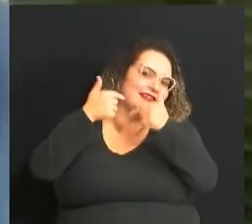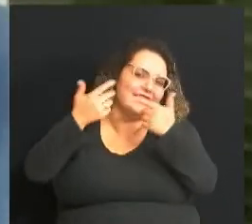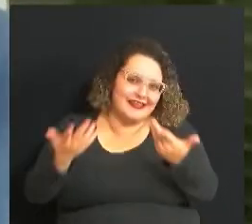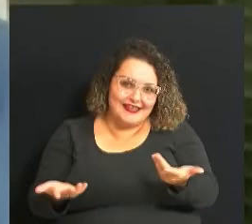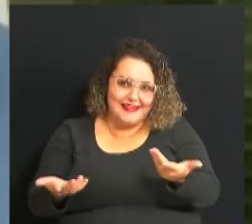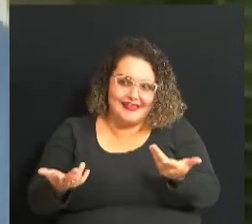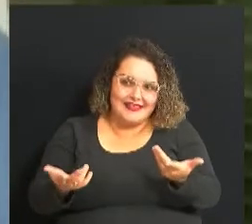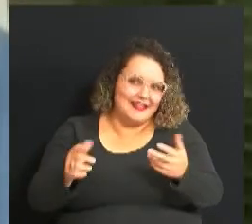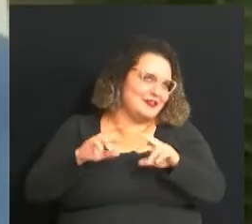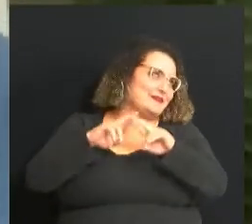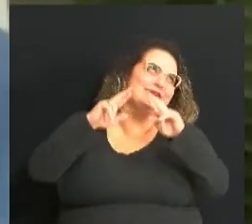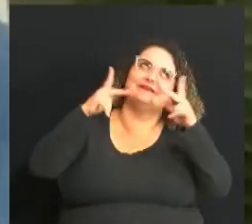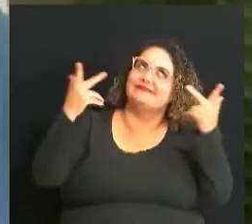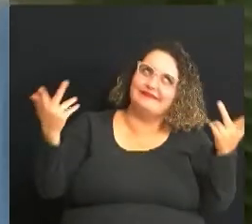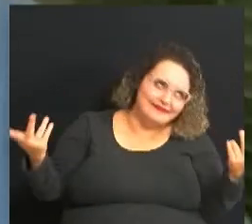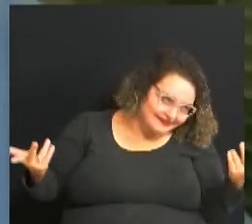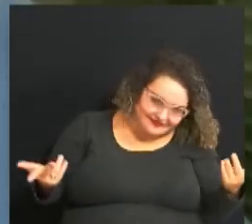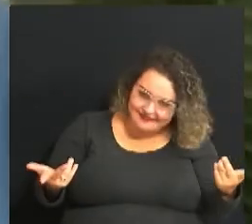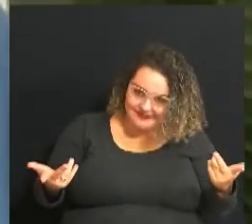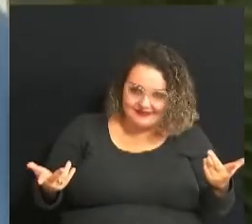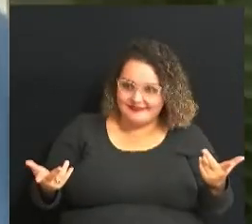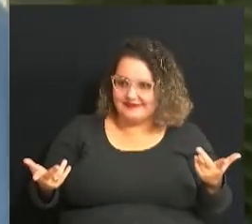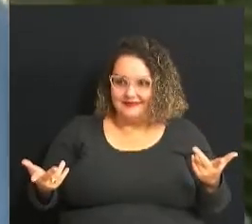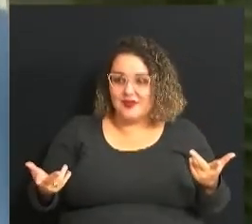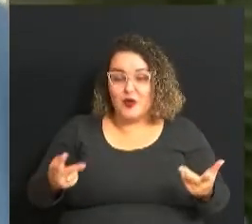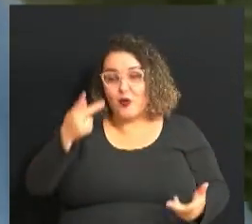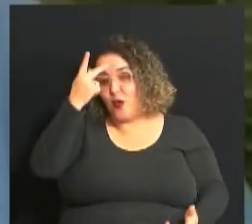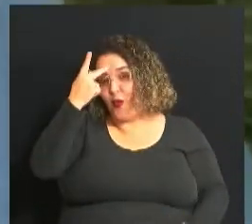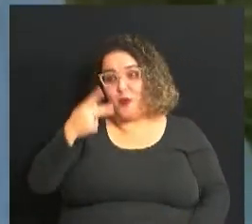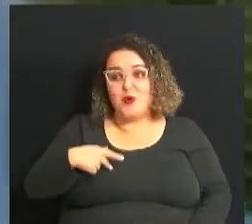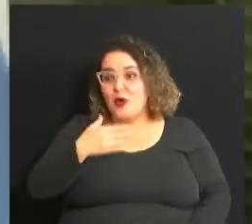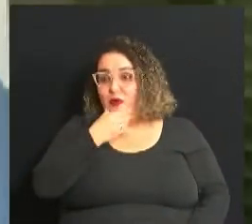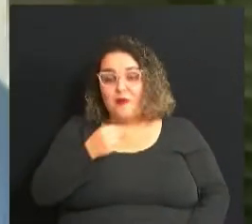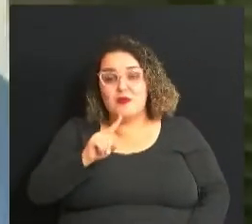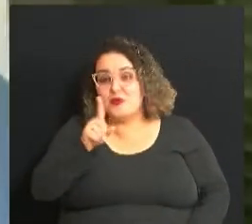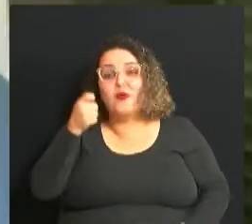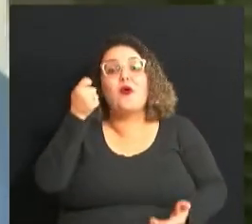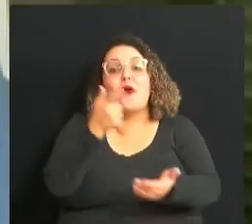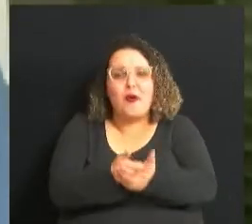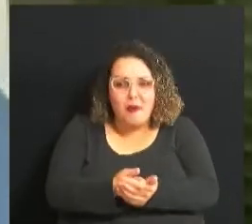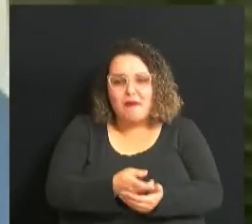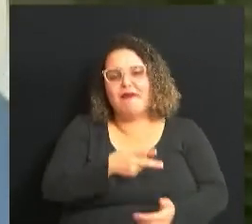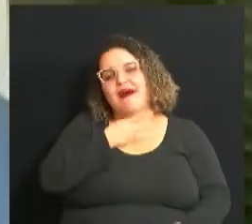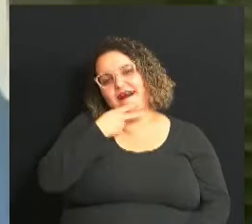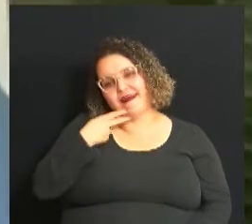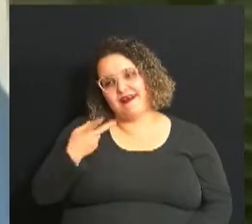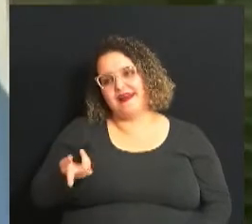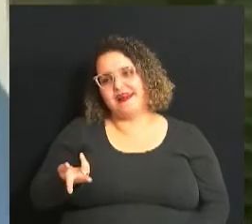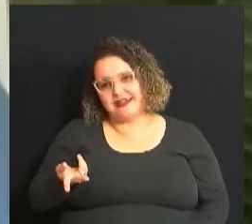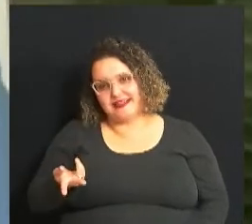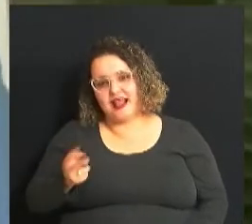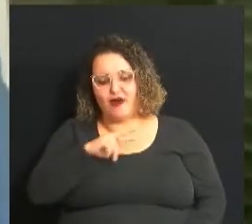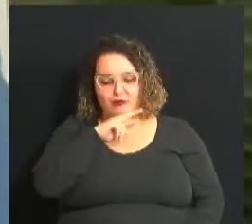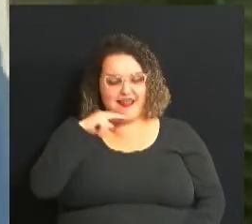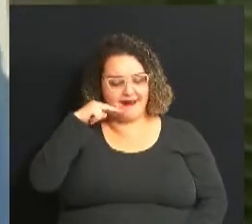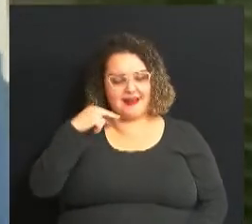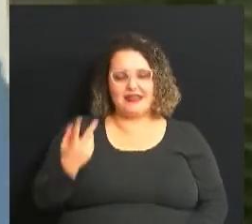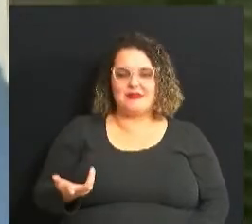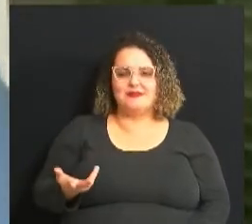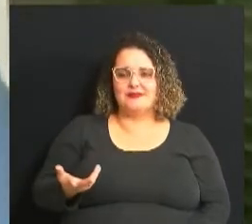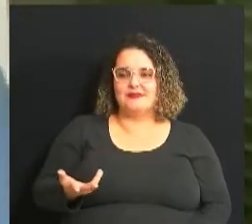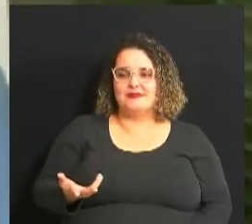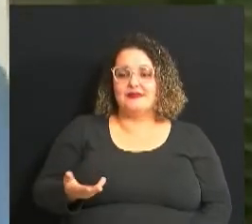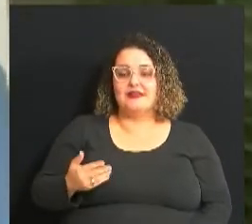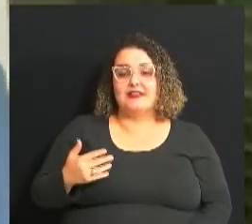esdrúxula, né? O homem nem a cueca ele compra, é a mulher que compra a cueca para ele. É uma coisa linda, né? Aonde chega